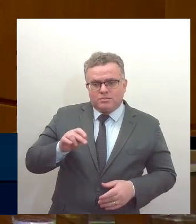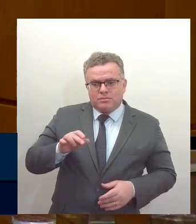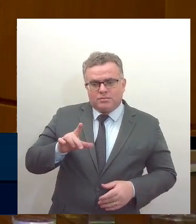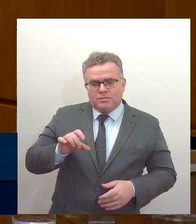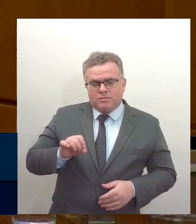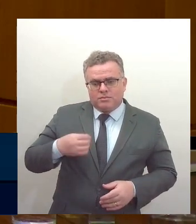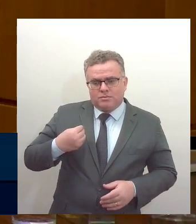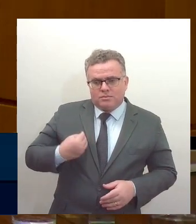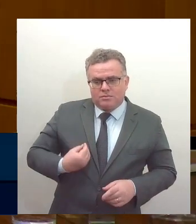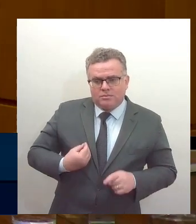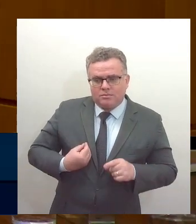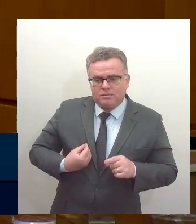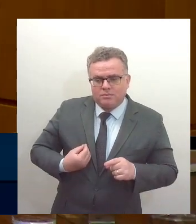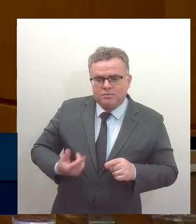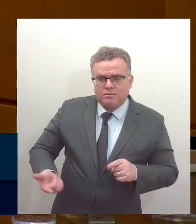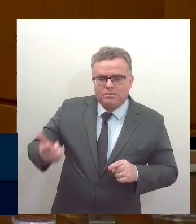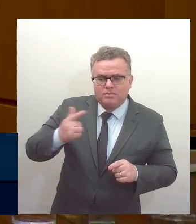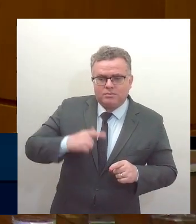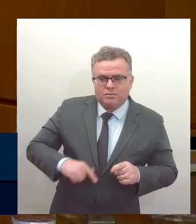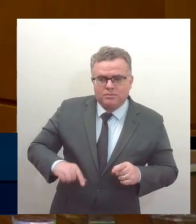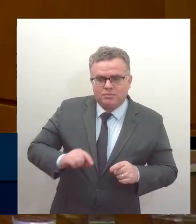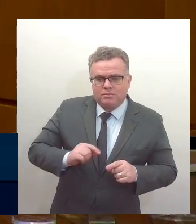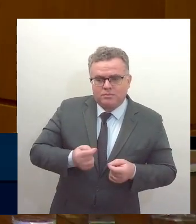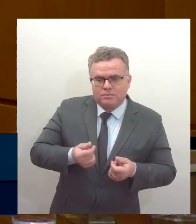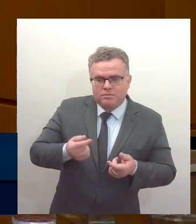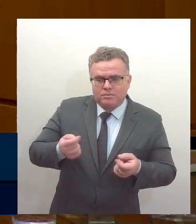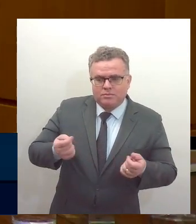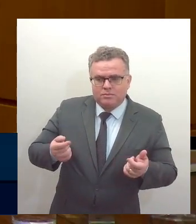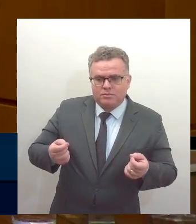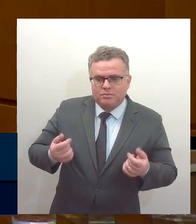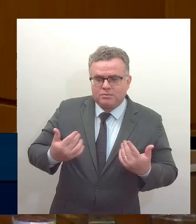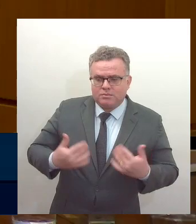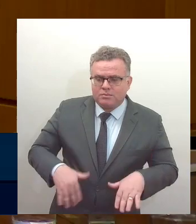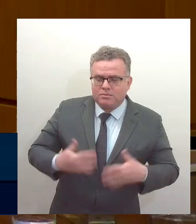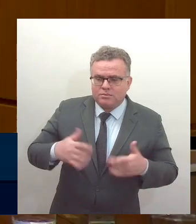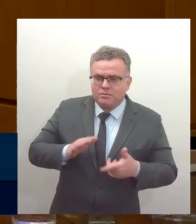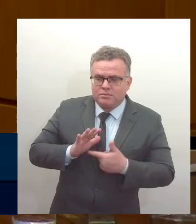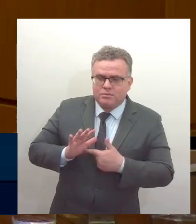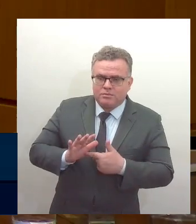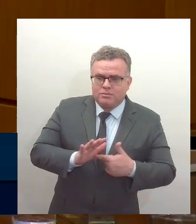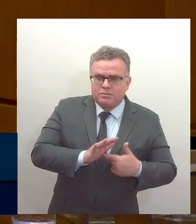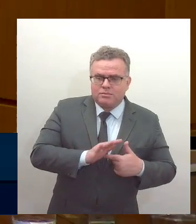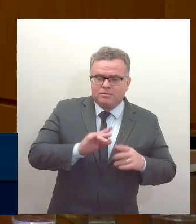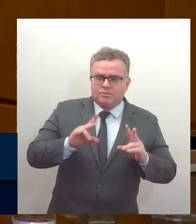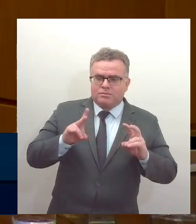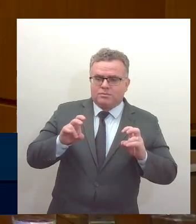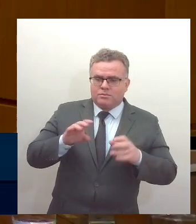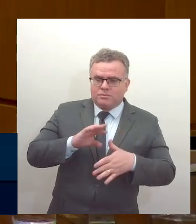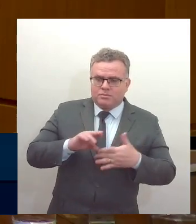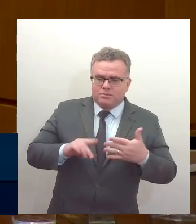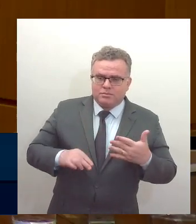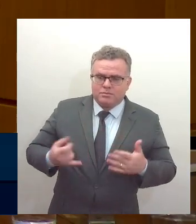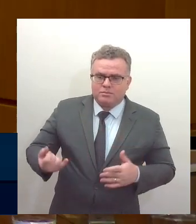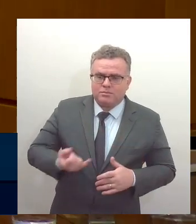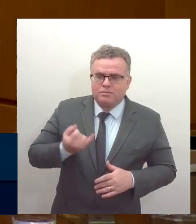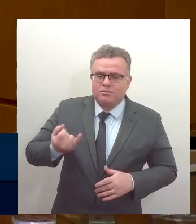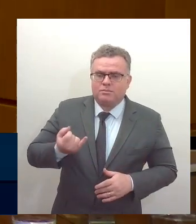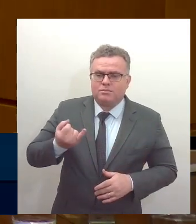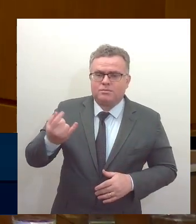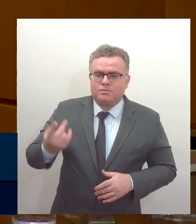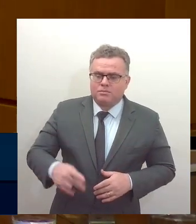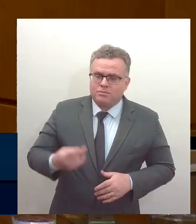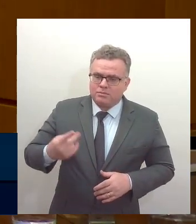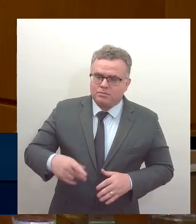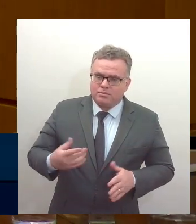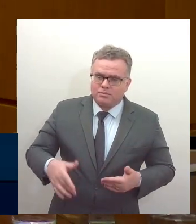a gente traz aqui vários assuntos, né, importantes para a nossa, não só para a nossa casa, mas